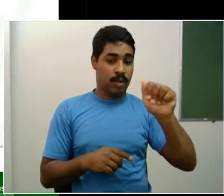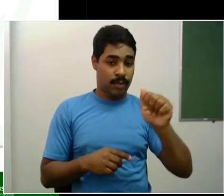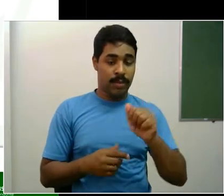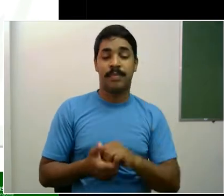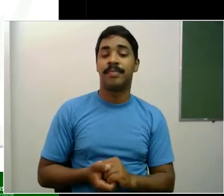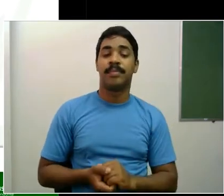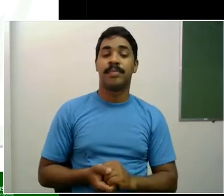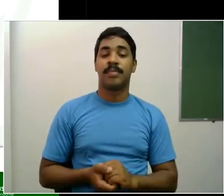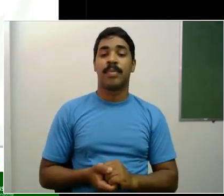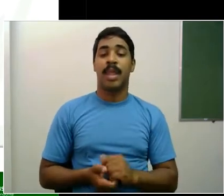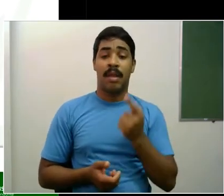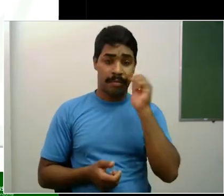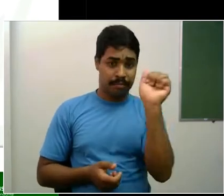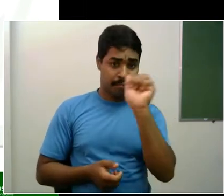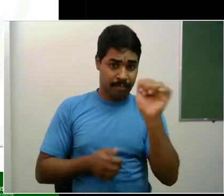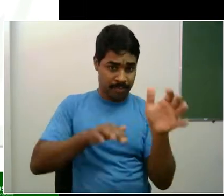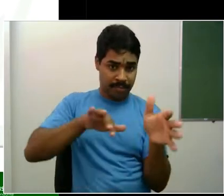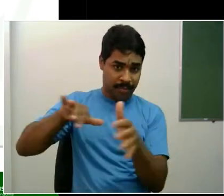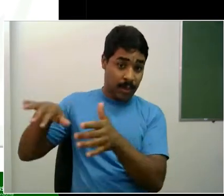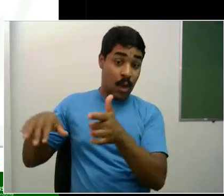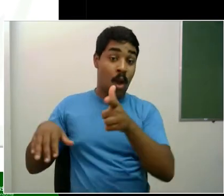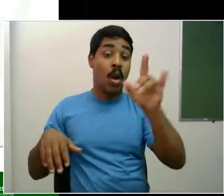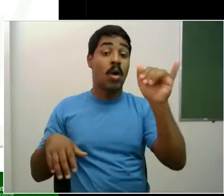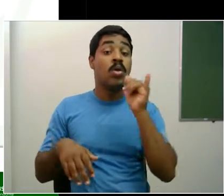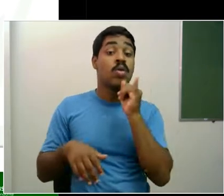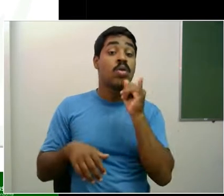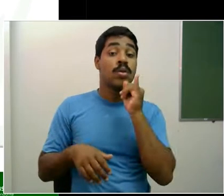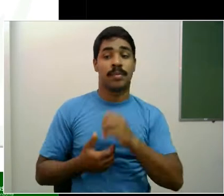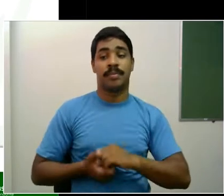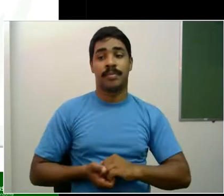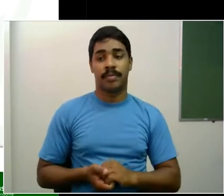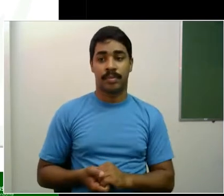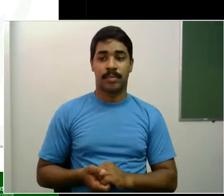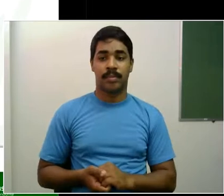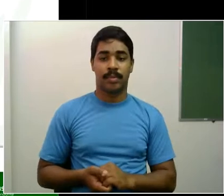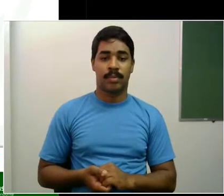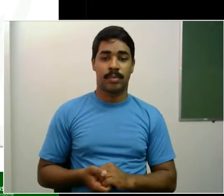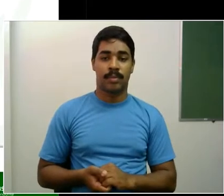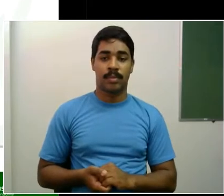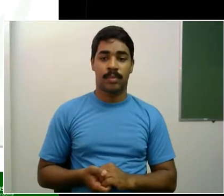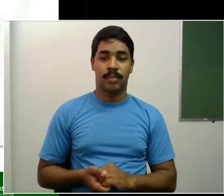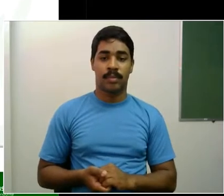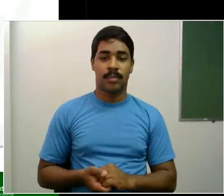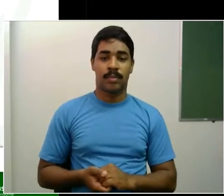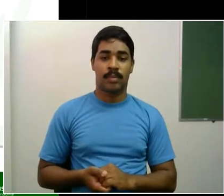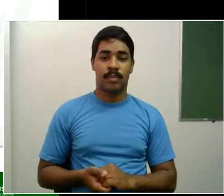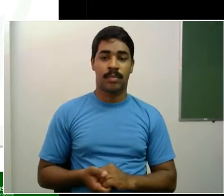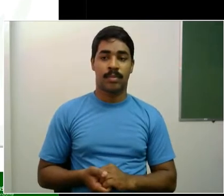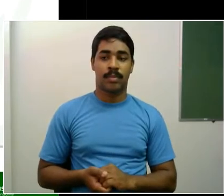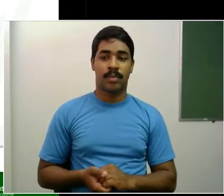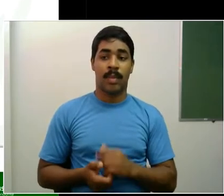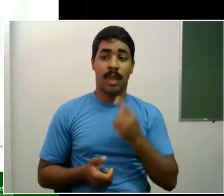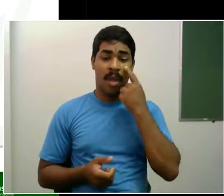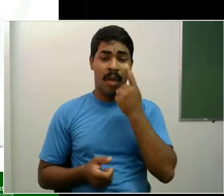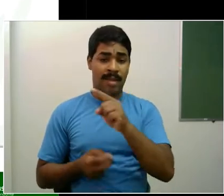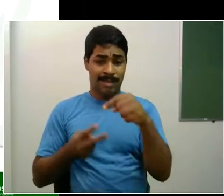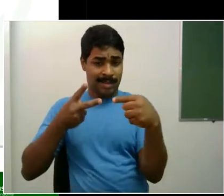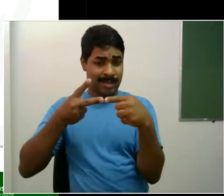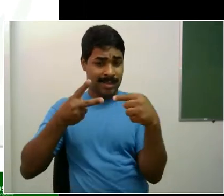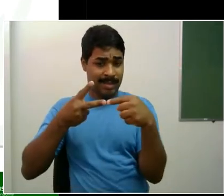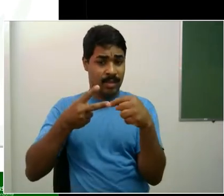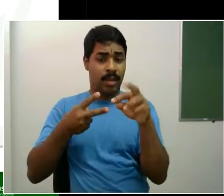deixa eu apagar aqui para a gente não ter problema. Bem, no movimento retrógrado,